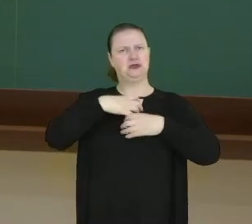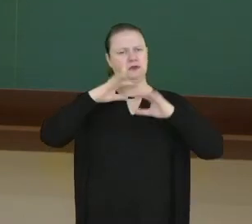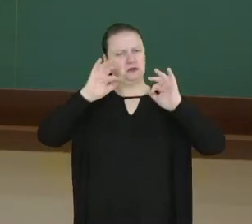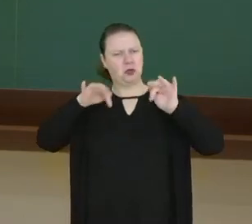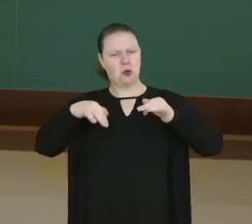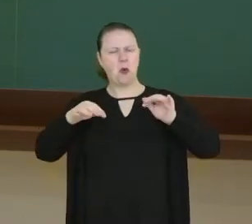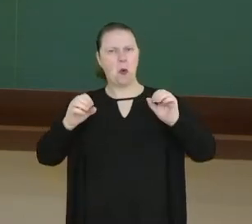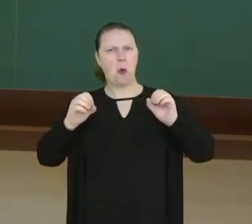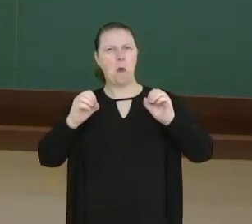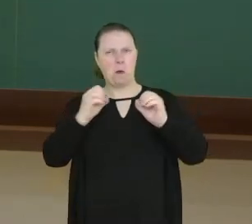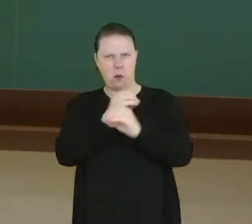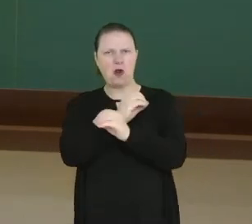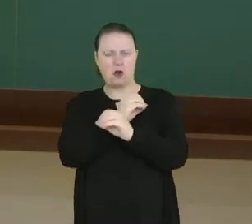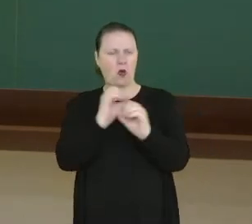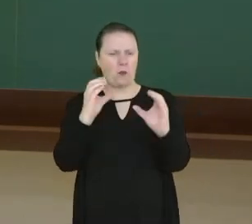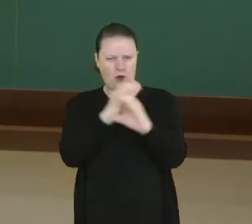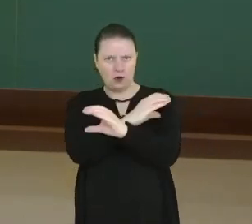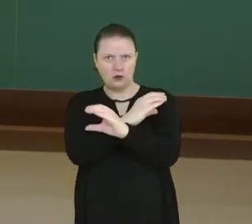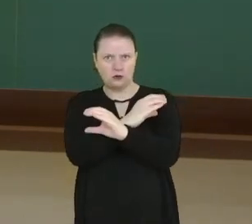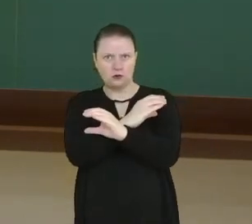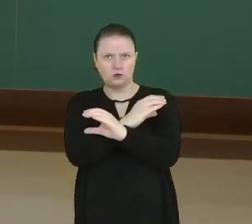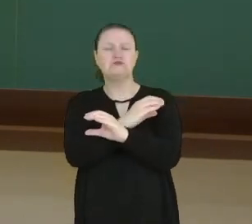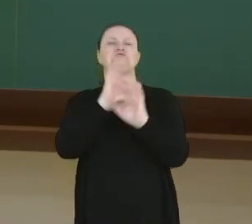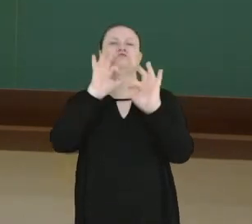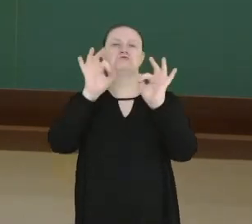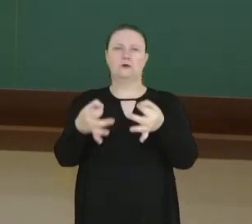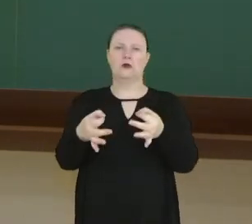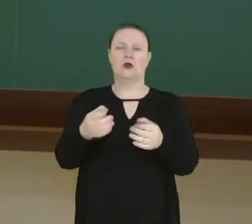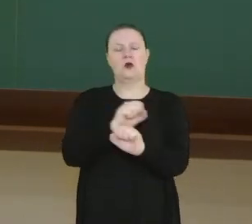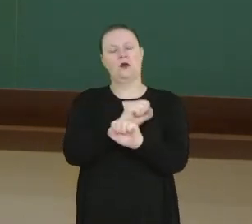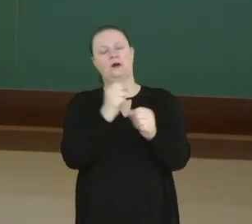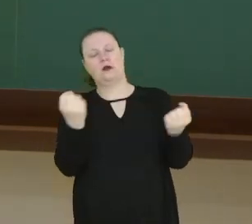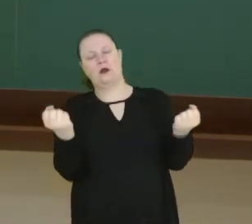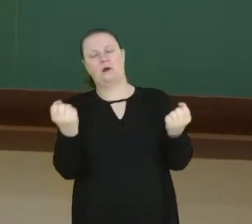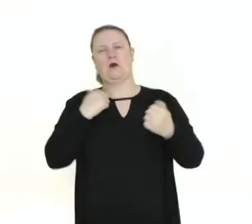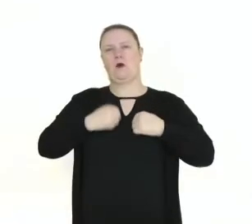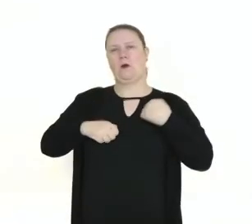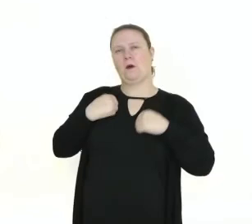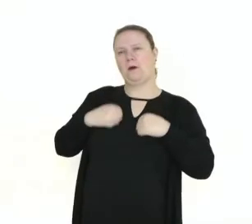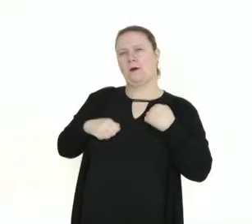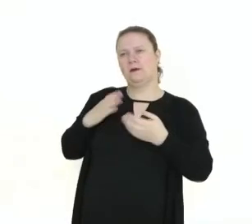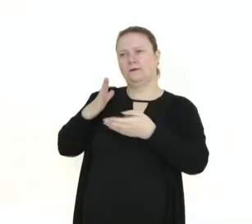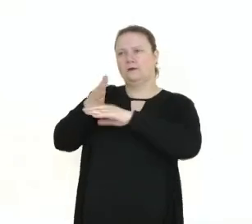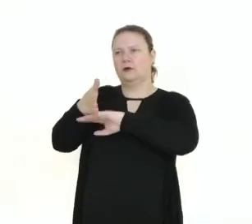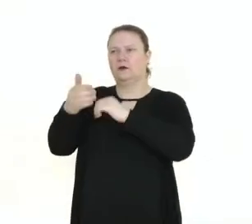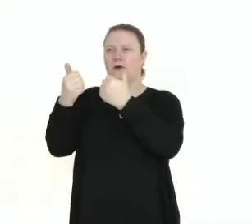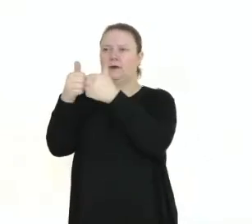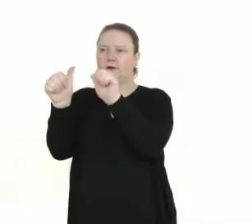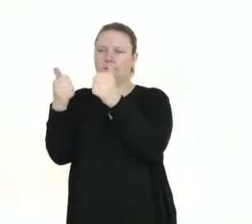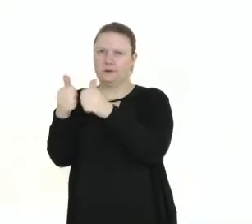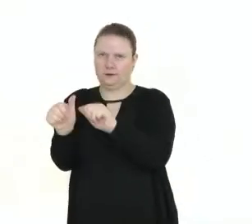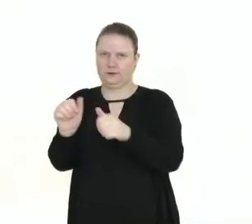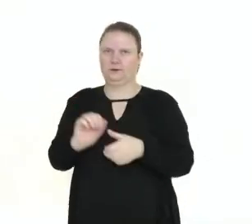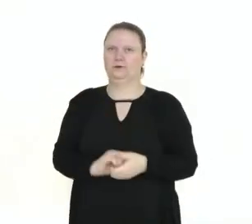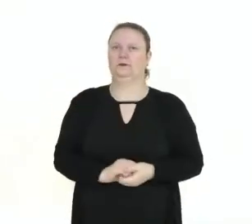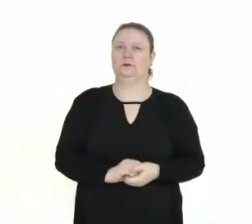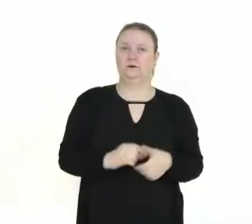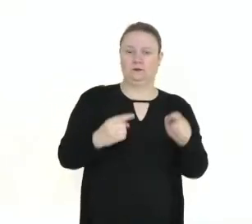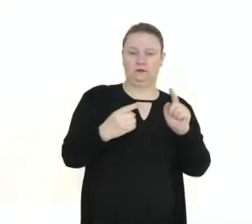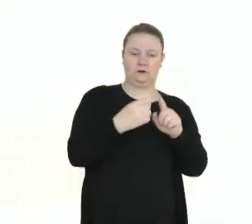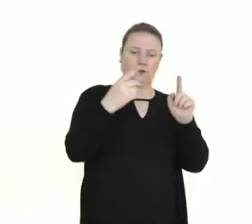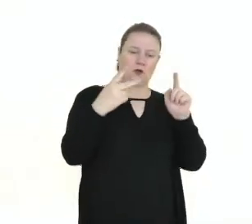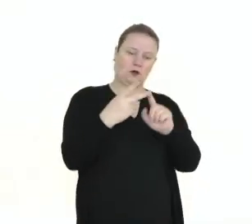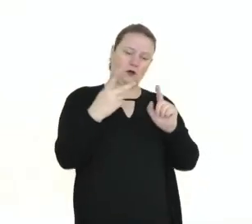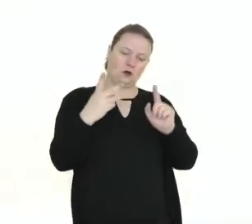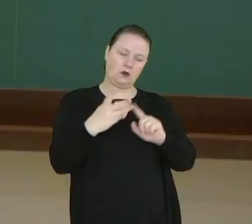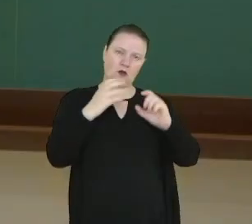período constituído. Então, eu acordei cedo, tomei banho, apanhei o ônibus. Então, eu tenho três orações. Dessa forma, tendo